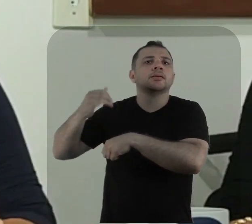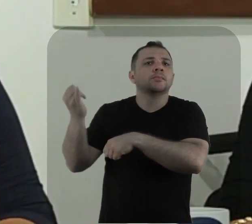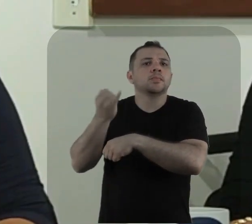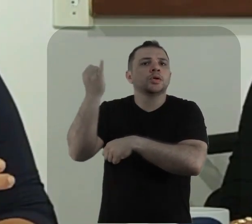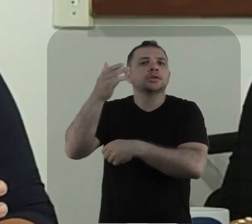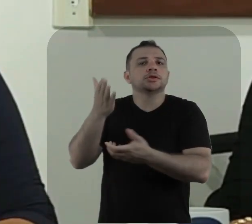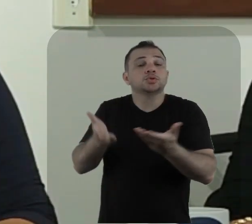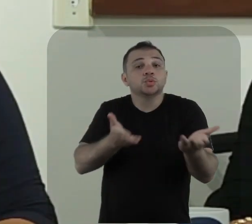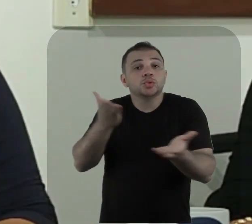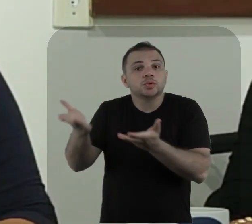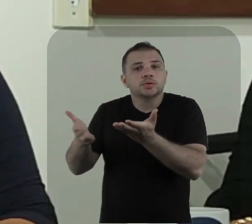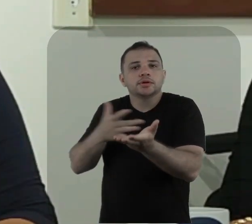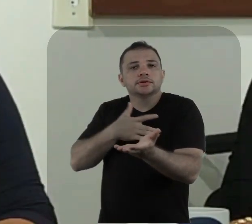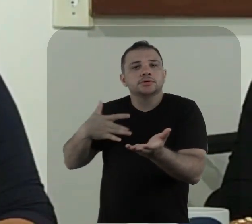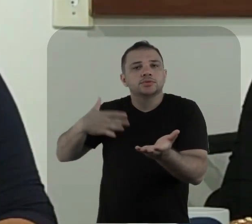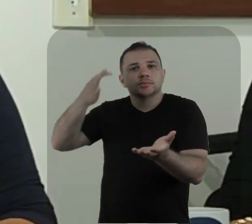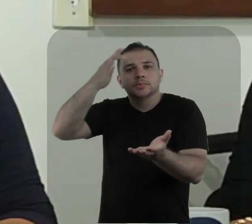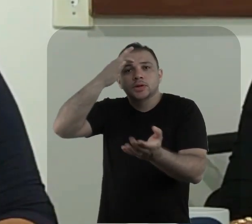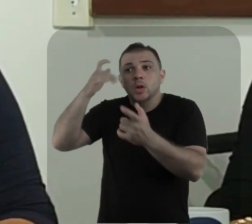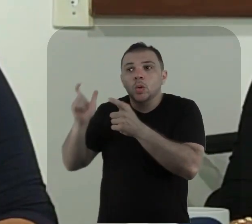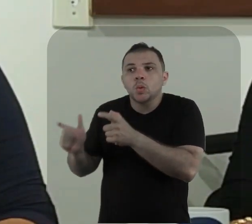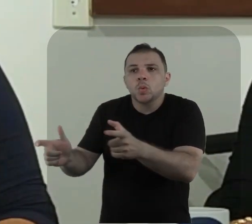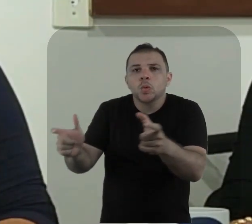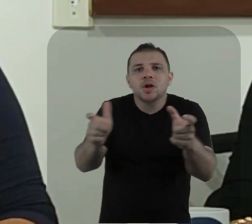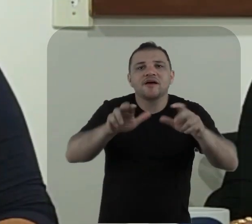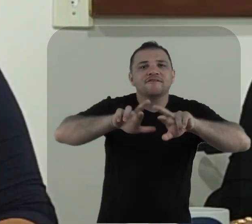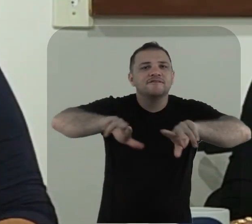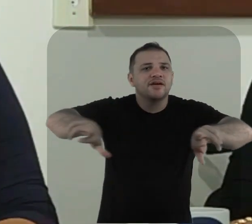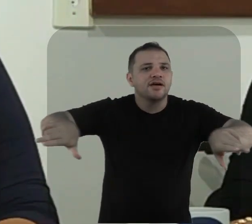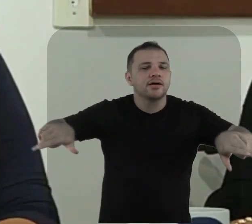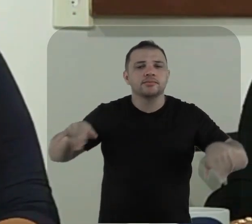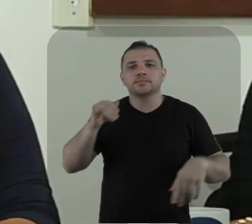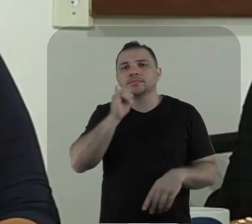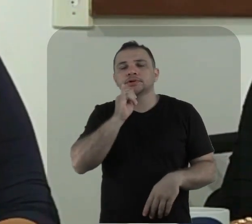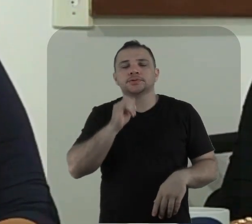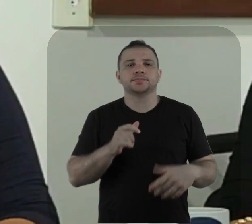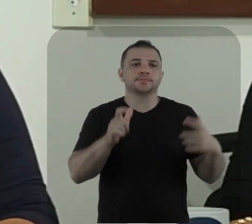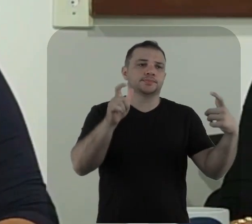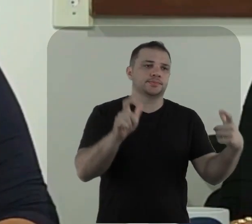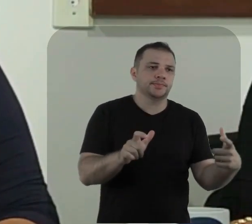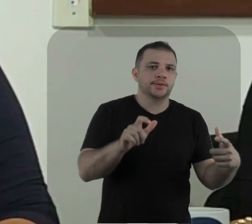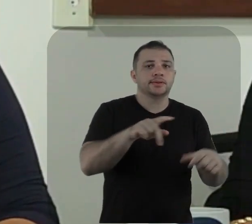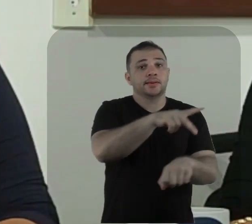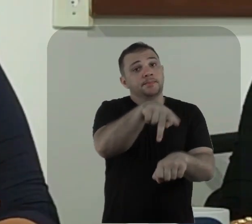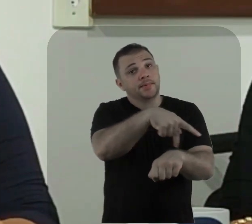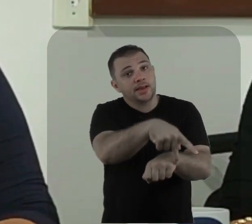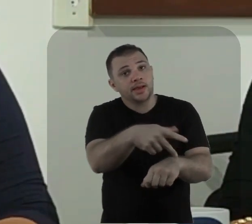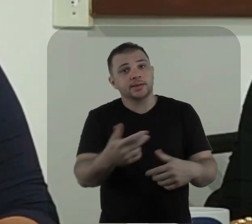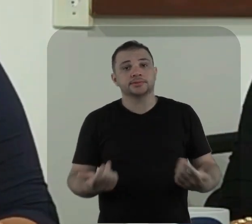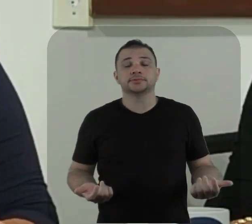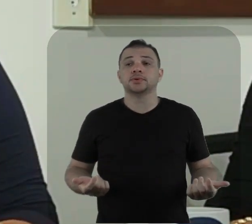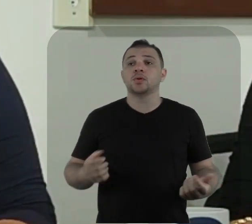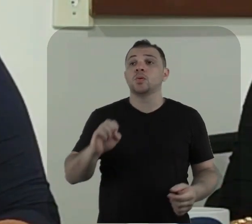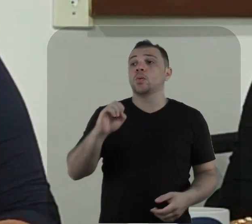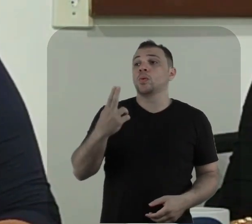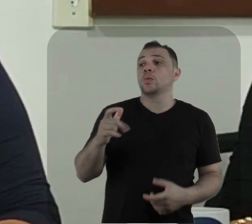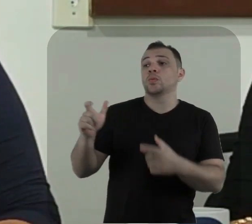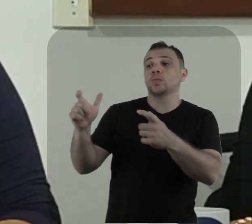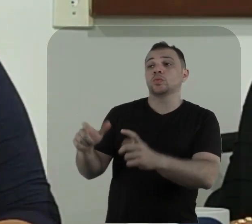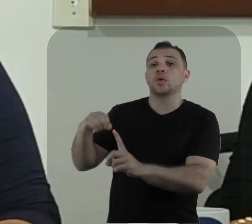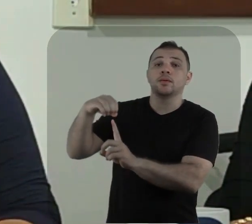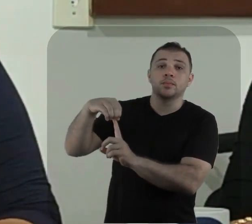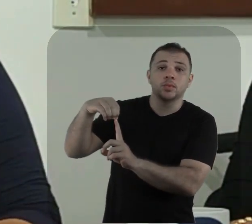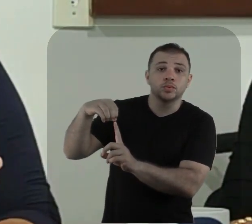saúde mental nos diferentes espaços públicos. Então, que se vai discutir saúde mental numa praça, que se vai discutir saúde